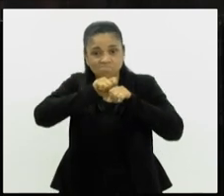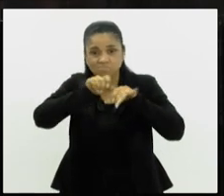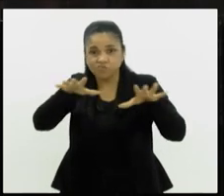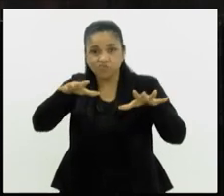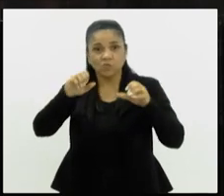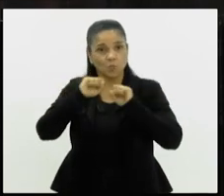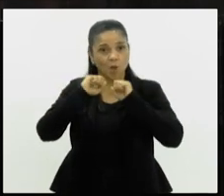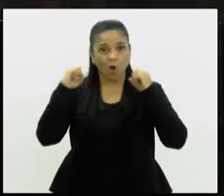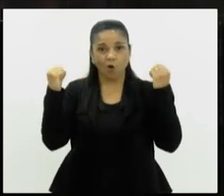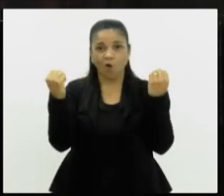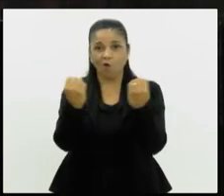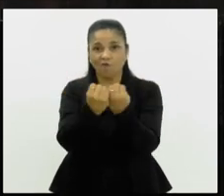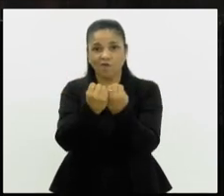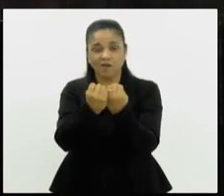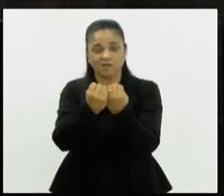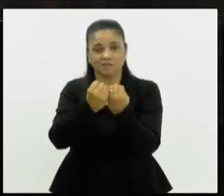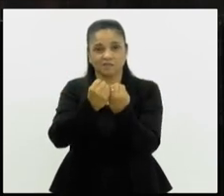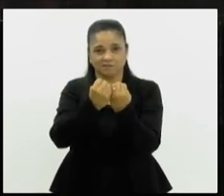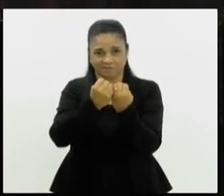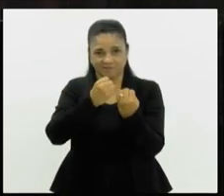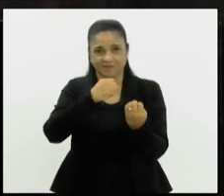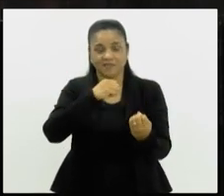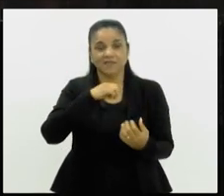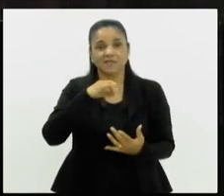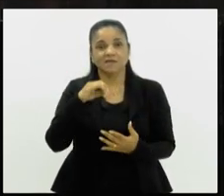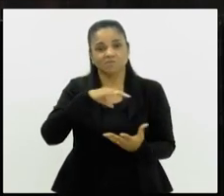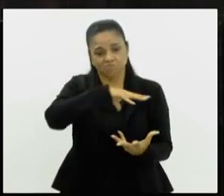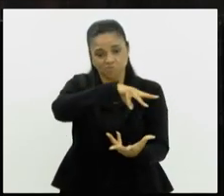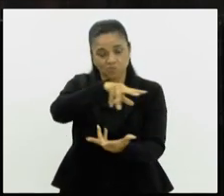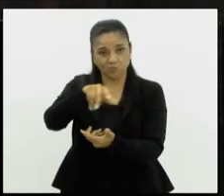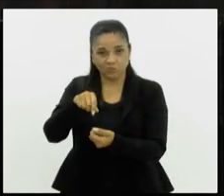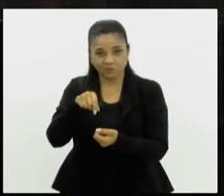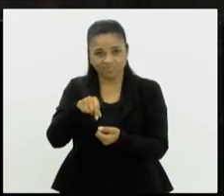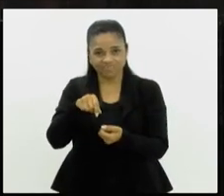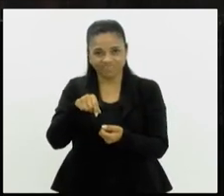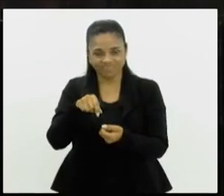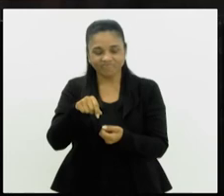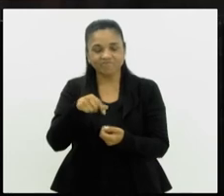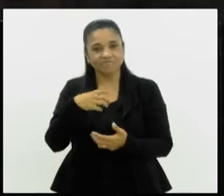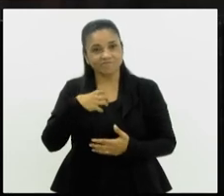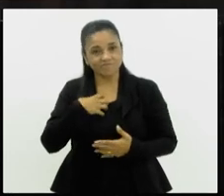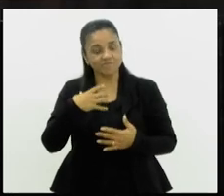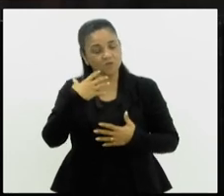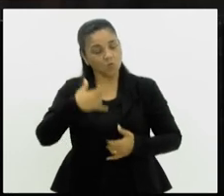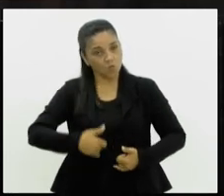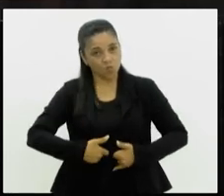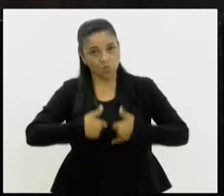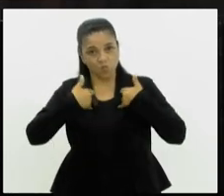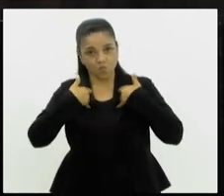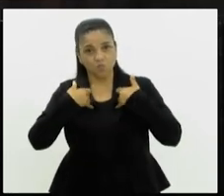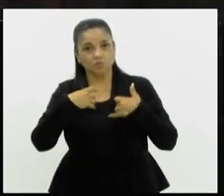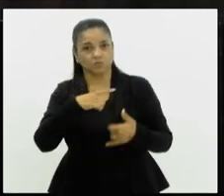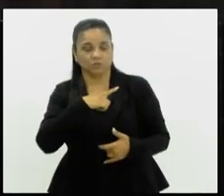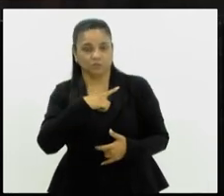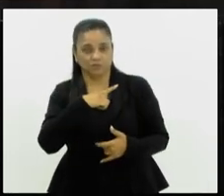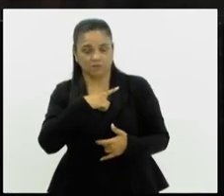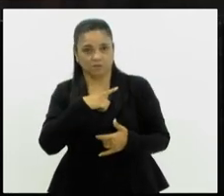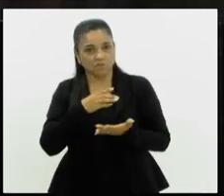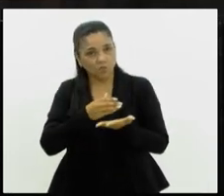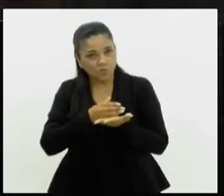Internacional Somos Um. E então digo que muito me honra poder dar